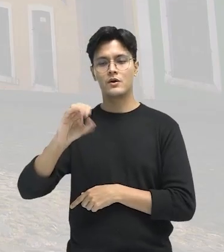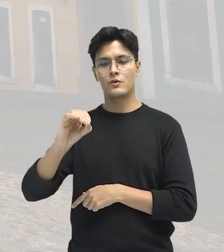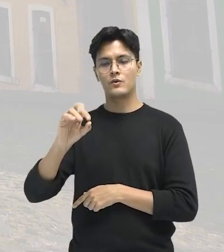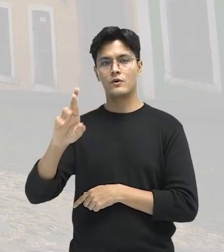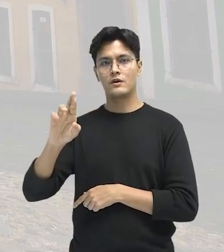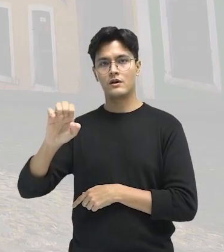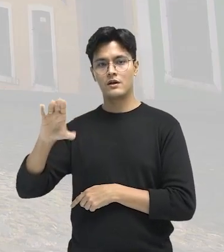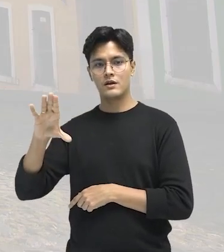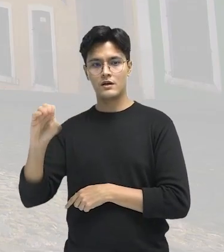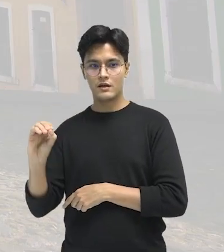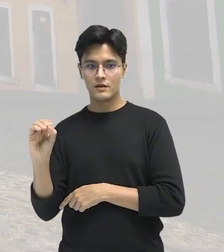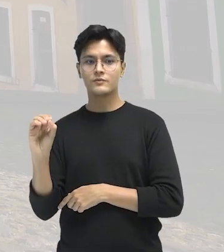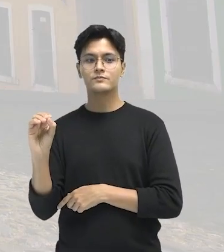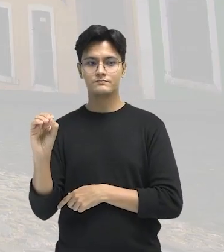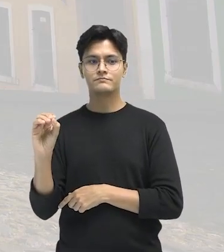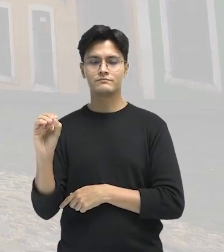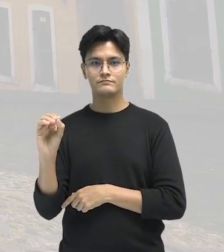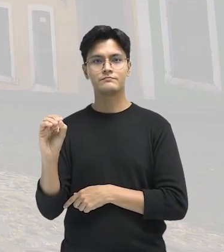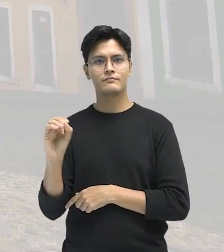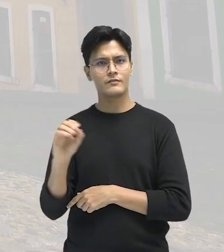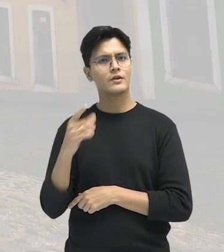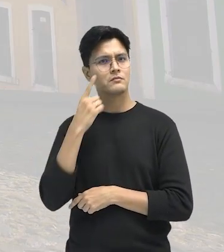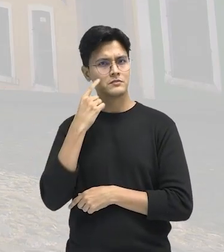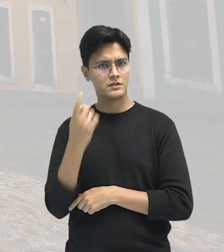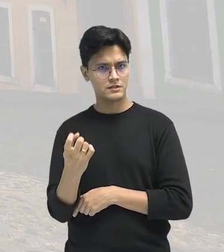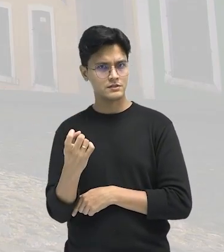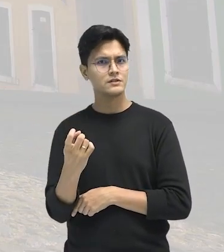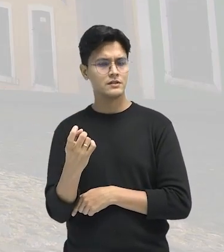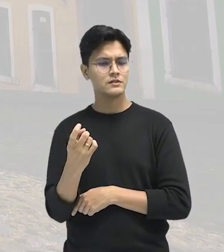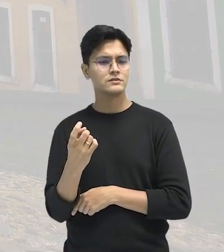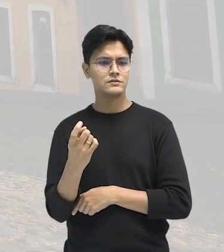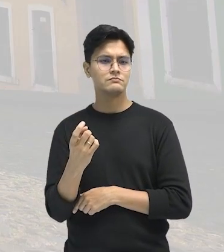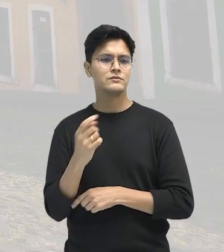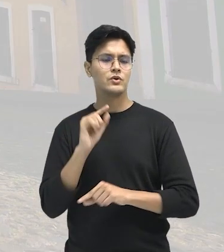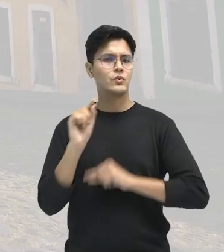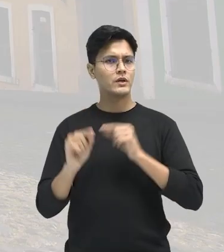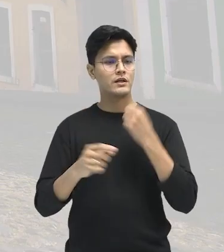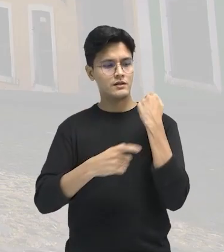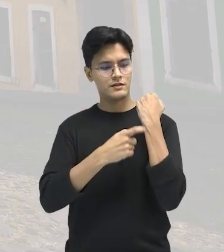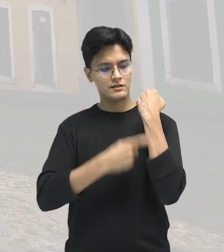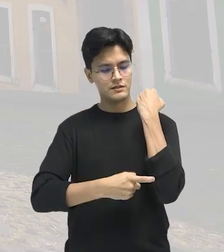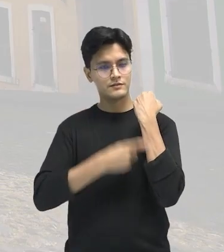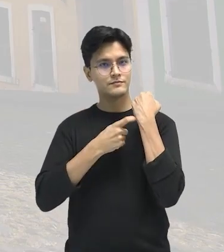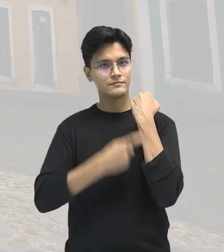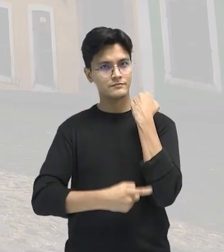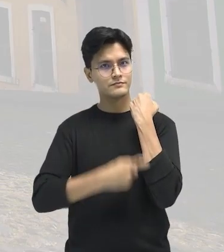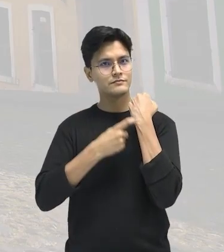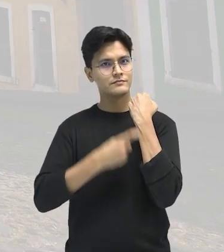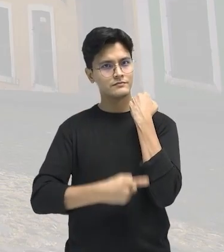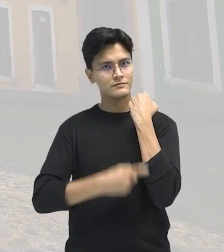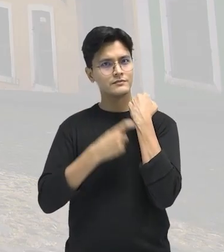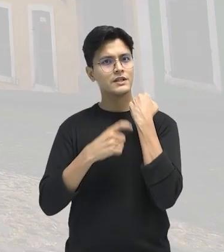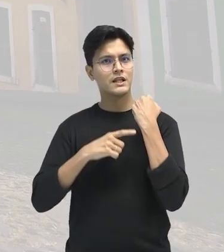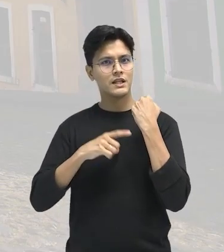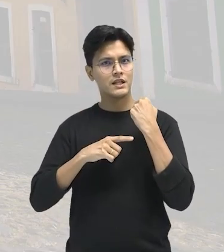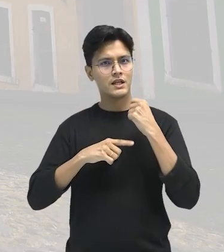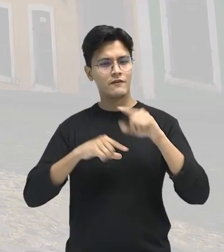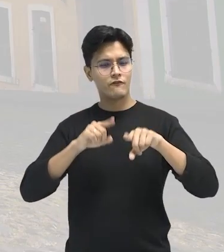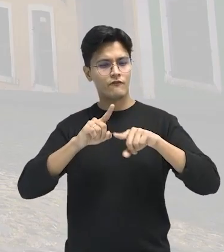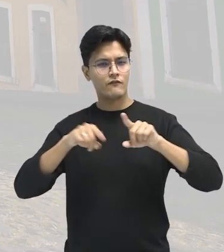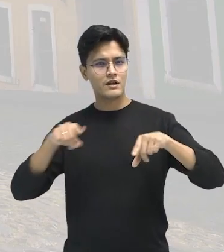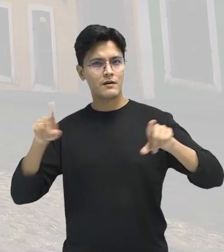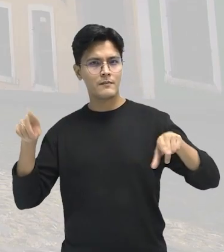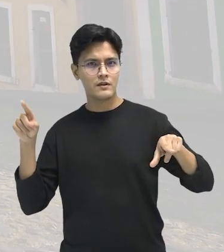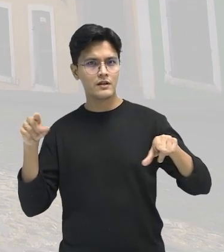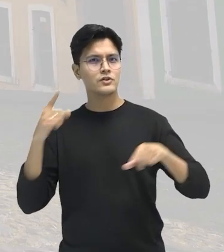reco-reco. Ah, o reco-reco, ele é interessante. Ele acrescenta a variedade, as vibrações únicas do